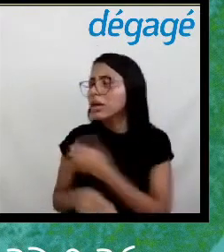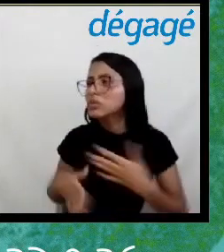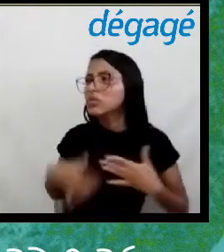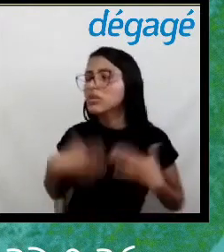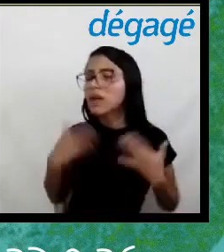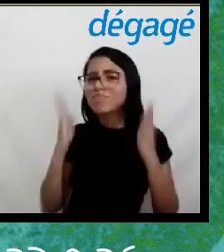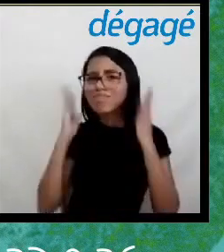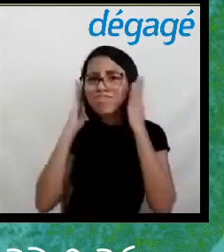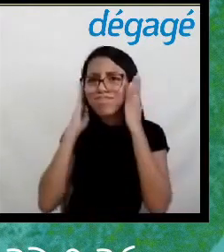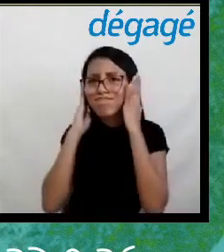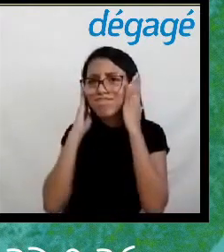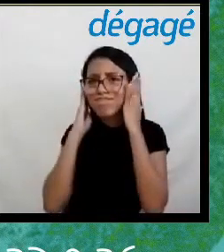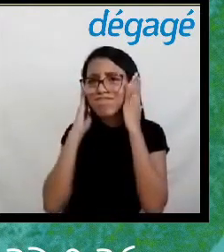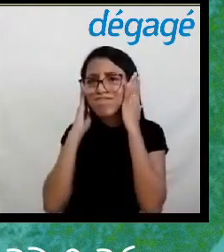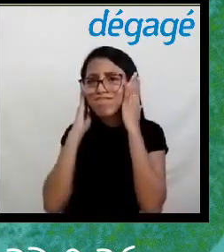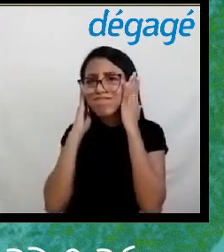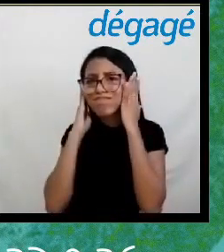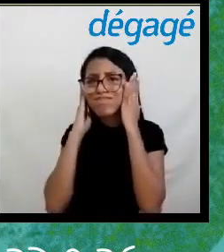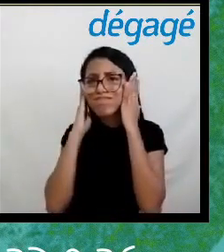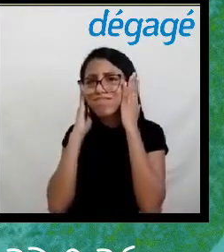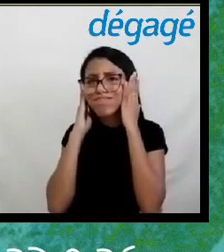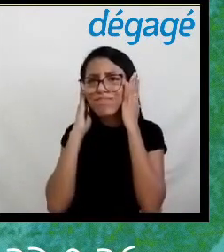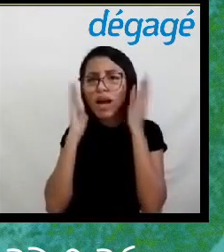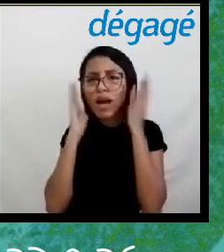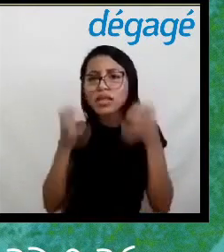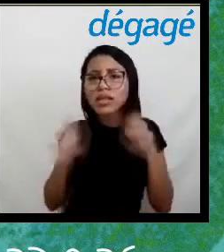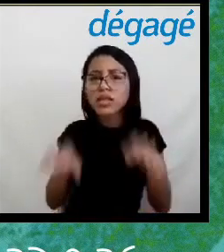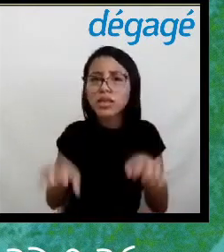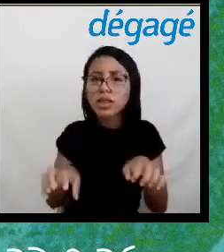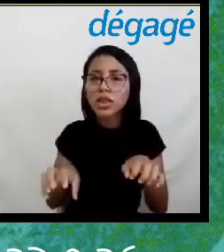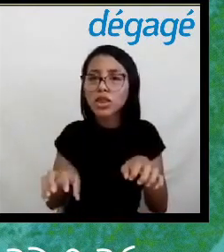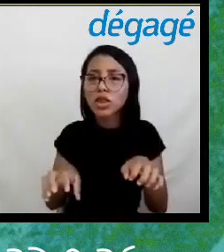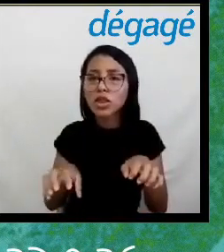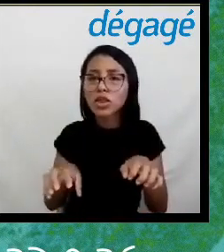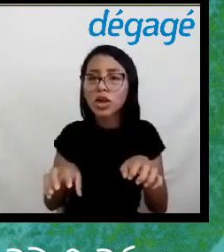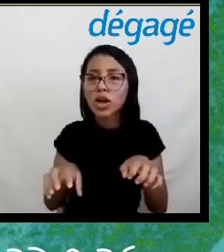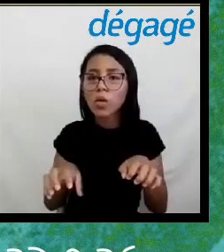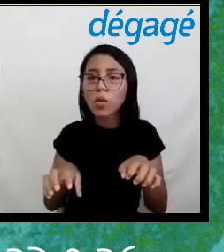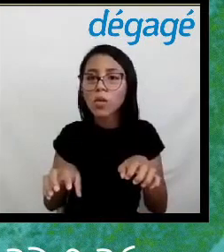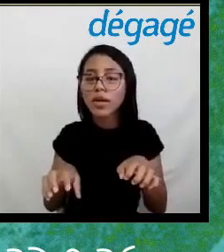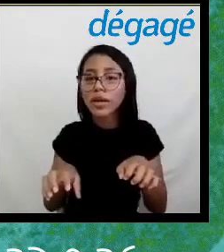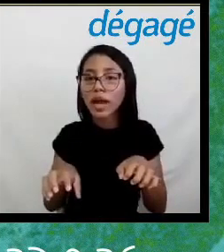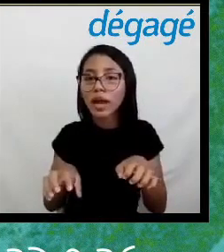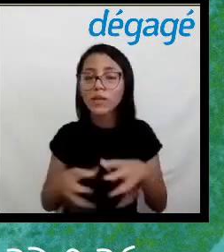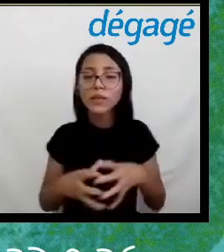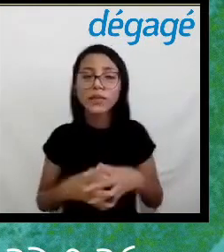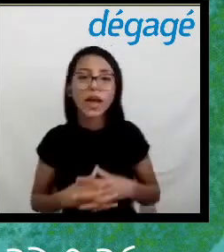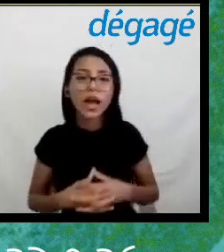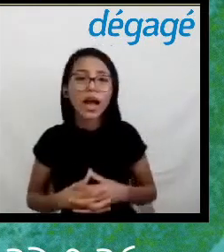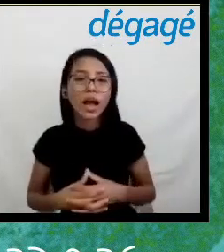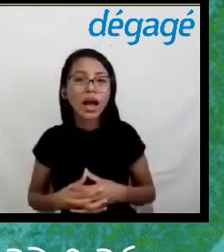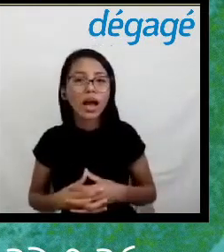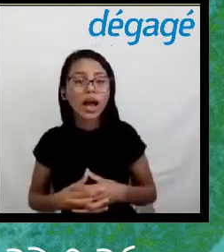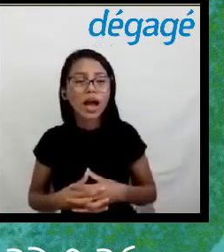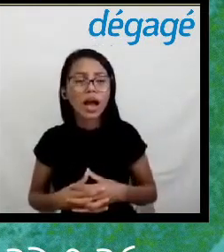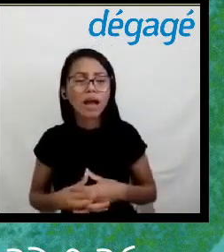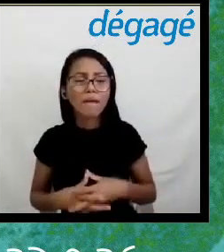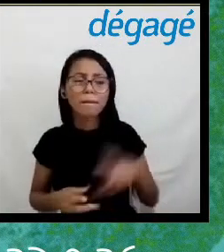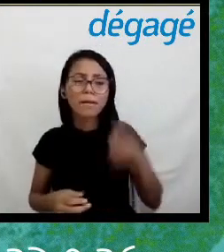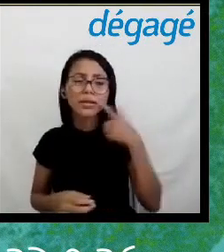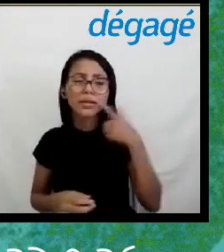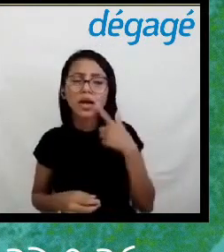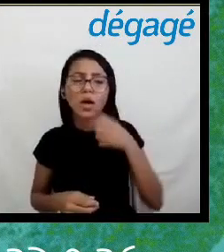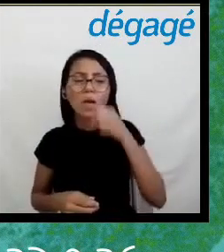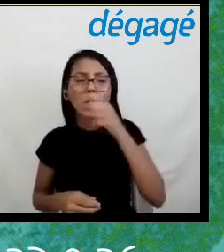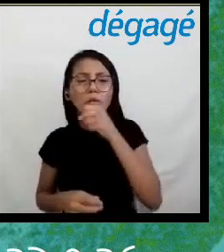eu comecei a diminuir o volume, até chegar um momento que eu estava sussurrando a música para ele, sussurrando a música, e no